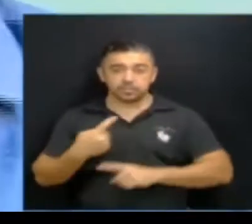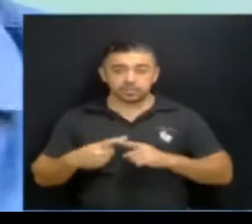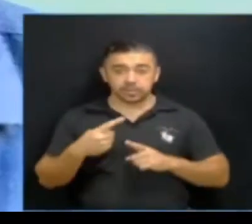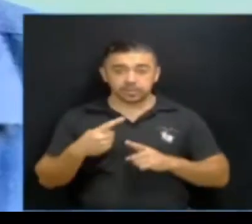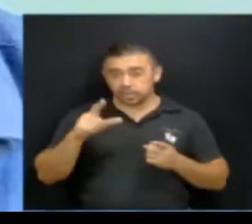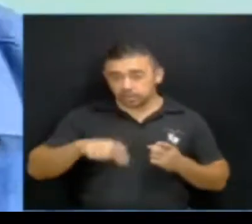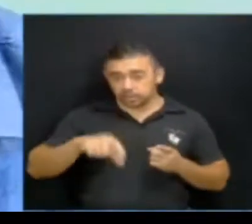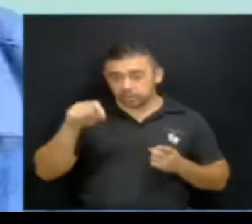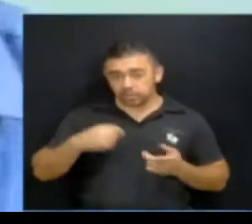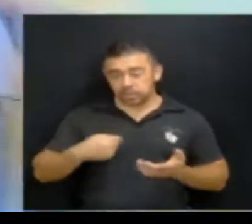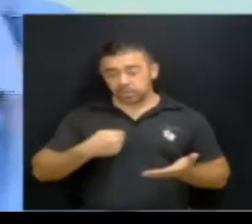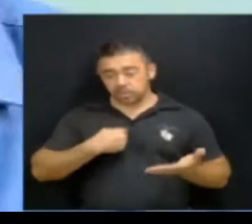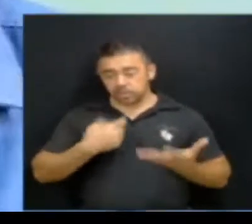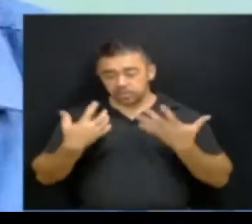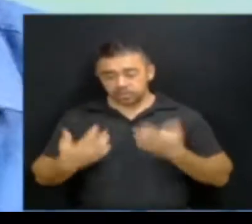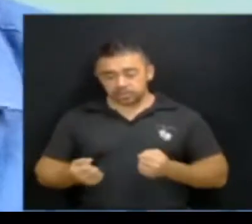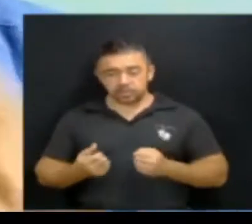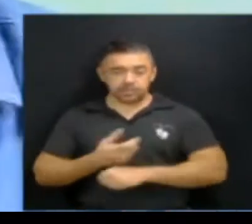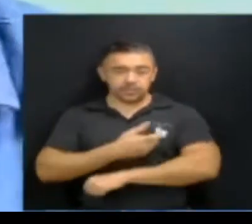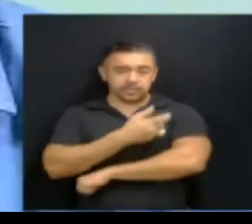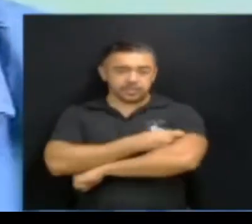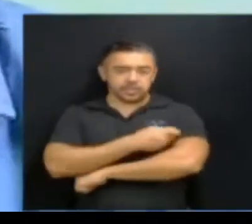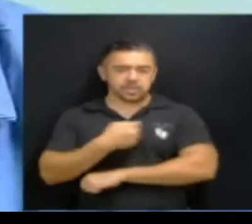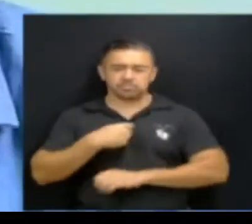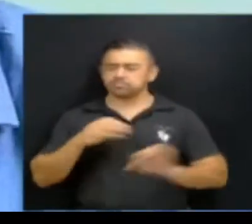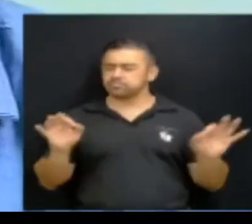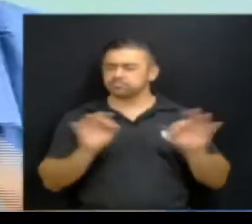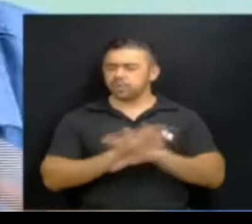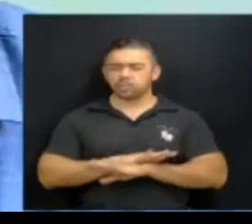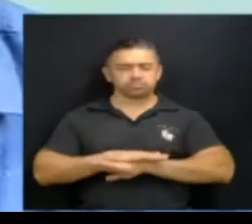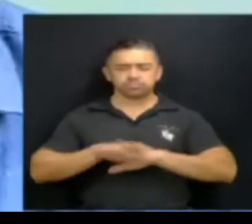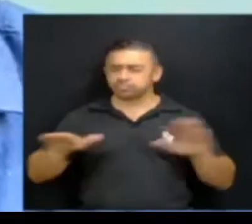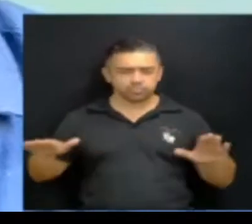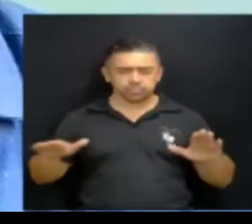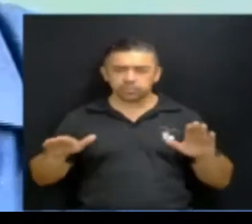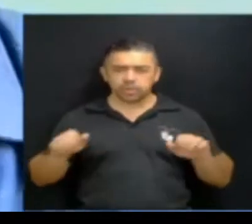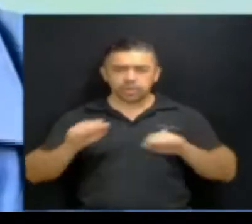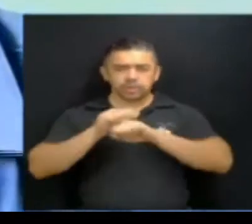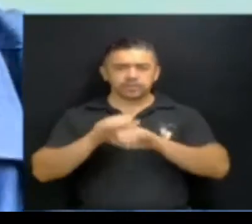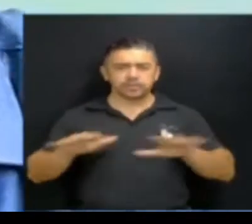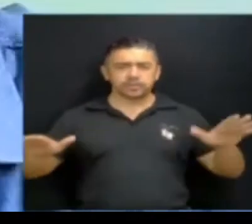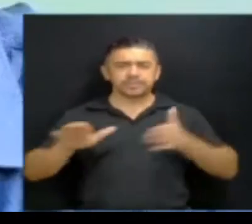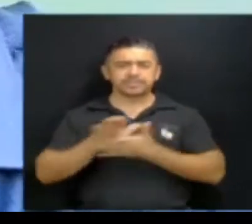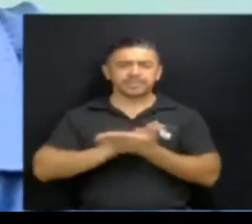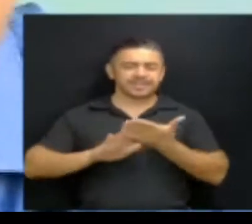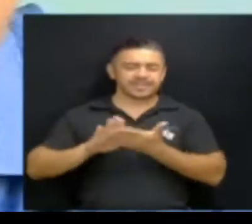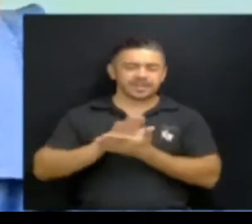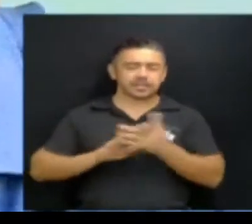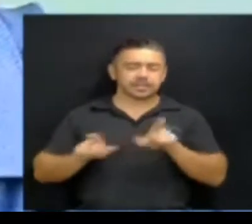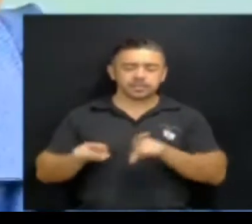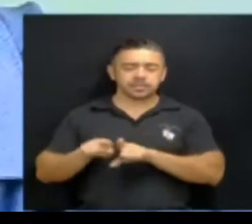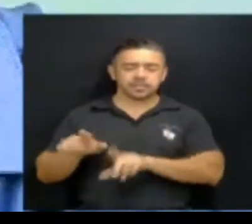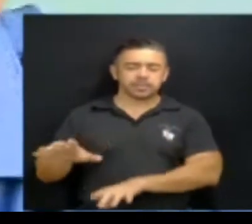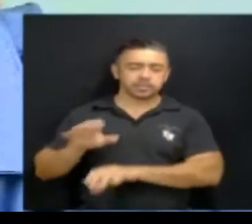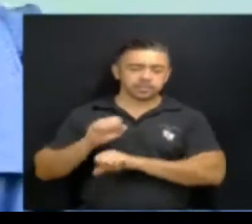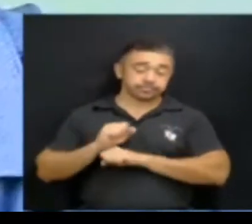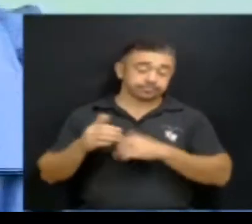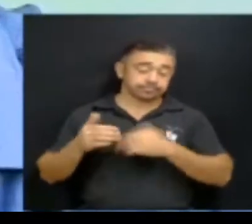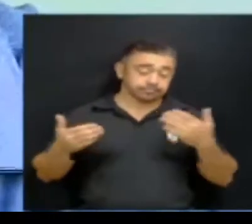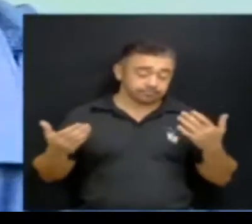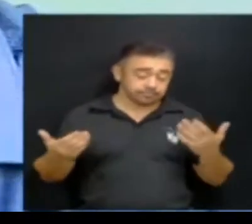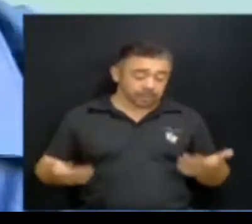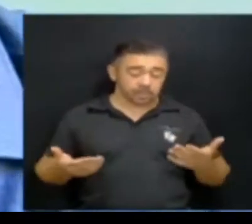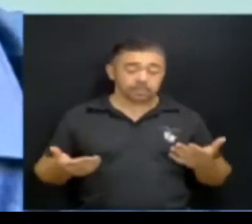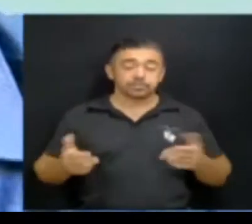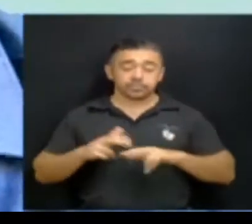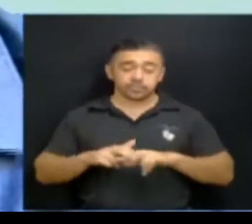escolher tomar a minha vacina, eu estaria imune, não transmitindo e não sendo infeccionado. Mas por não ser dessa forma